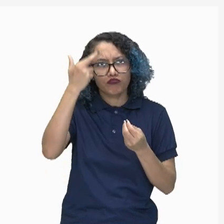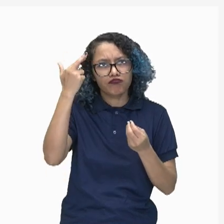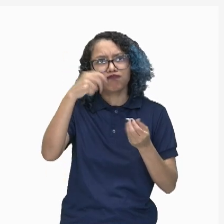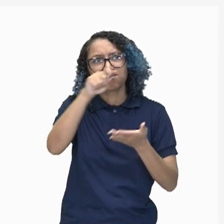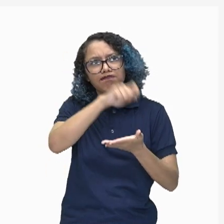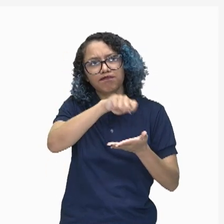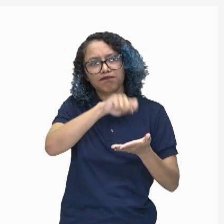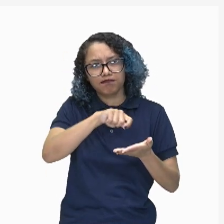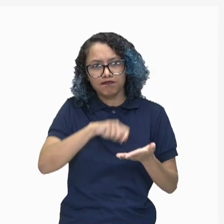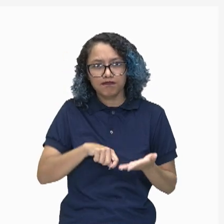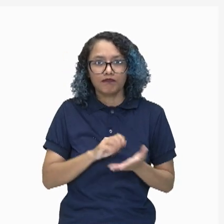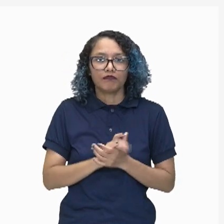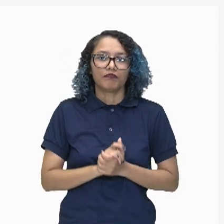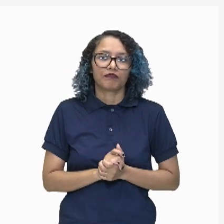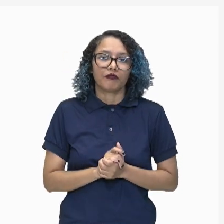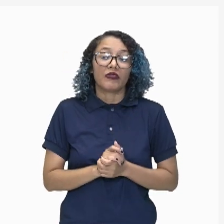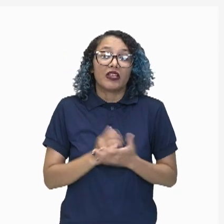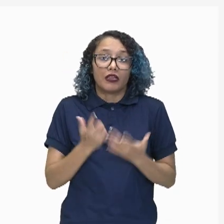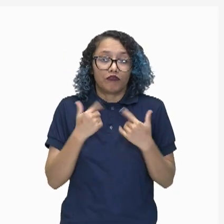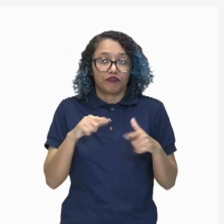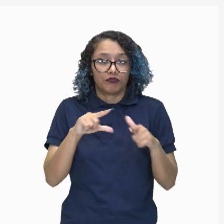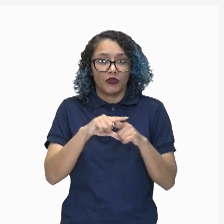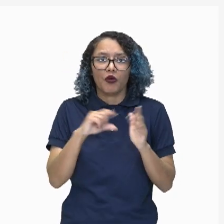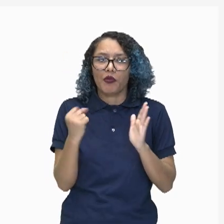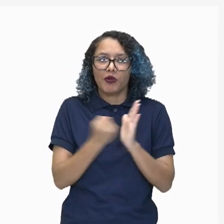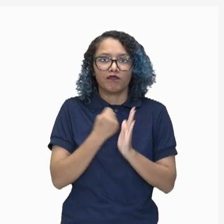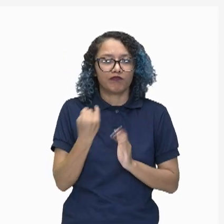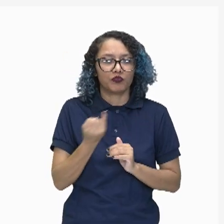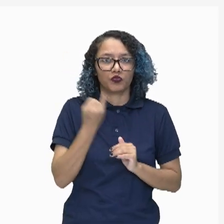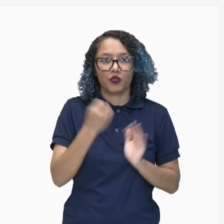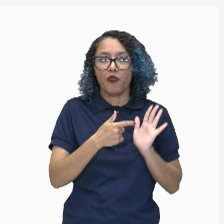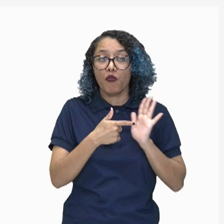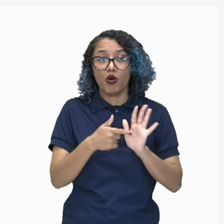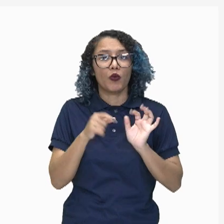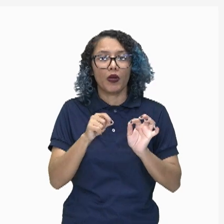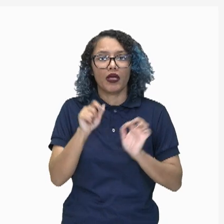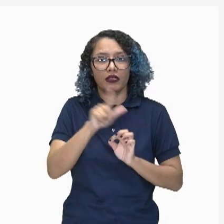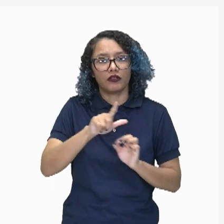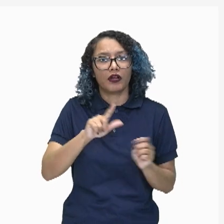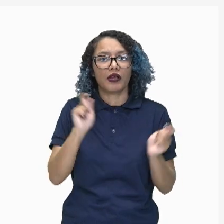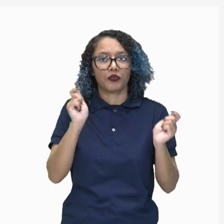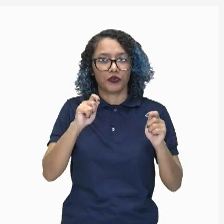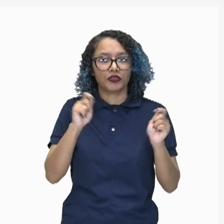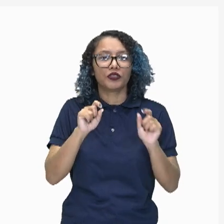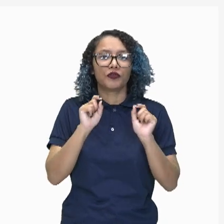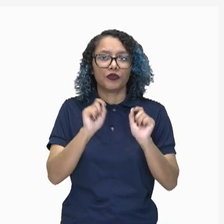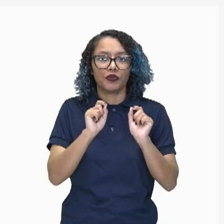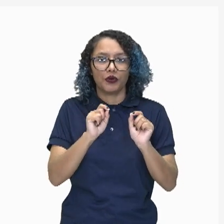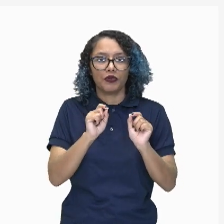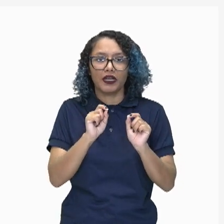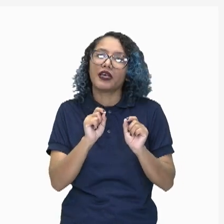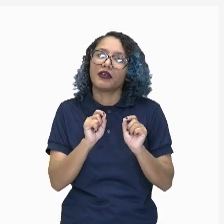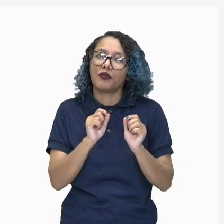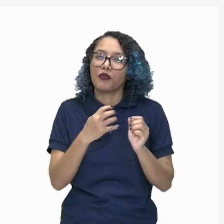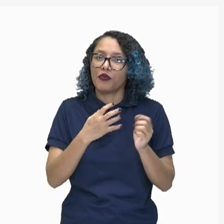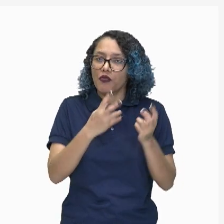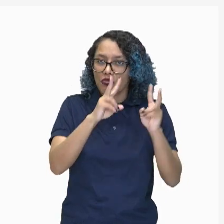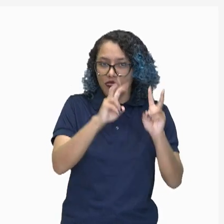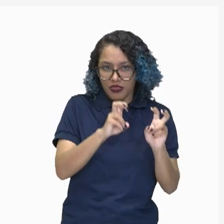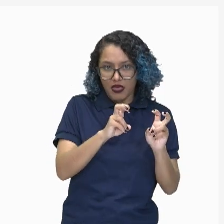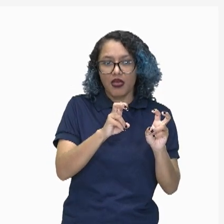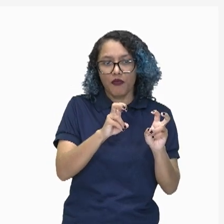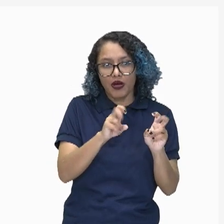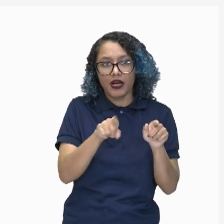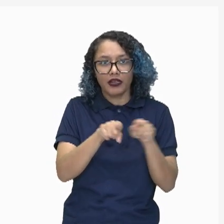criação. A metalinguagem tornou-se uma marca importante, mostrando que a literatura podia ser tanto tema quanto objeto de